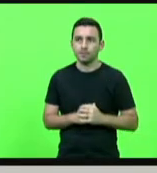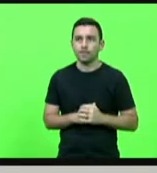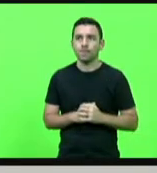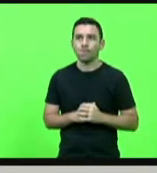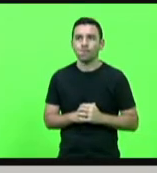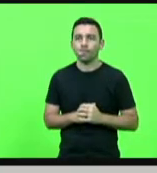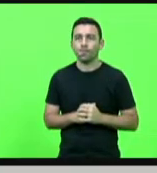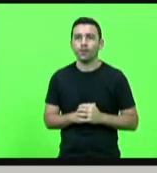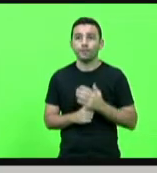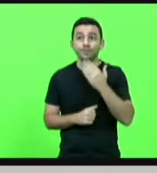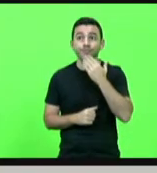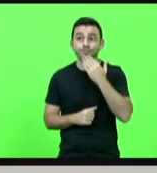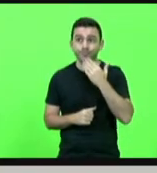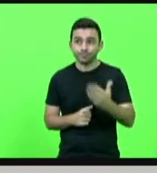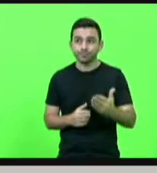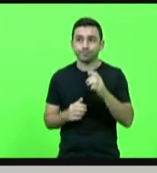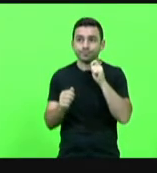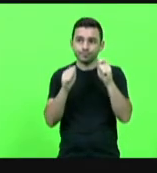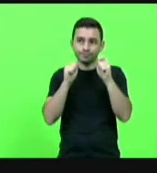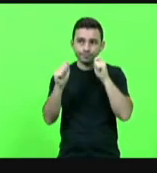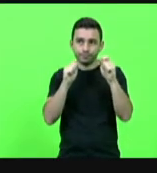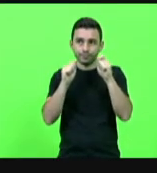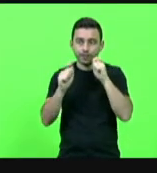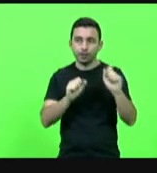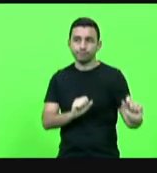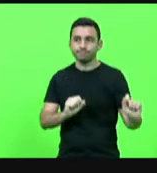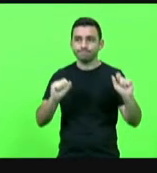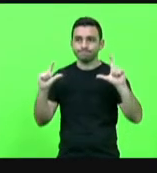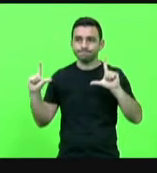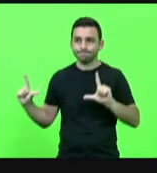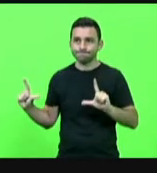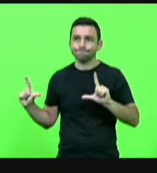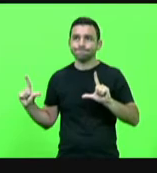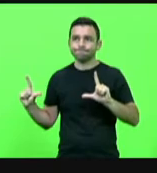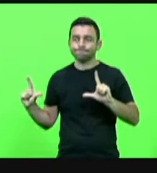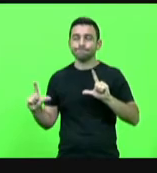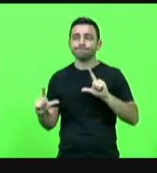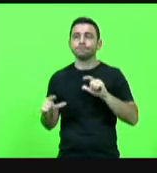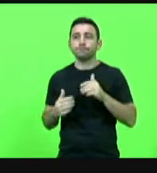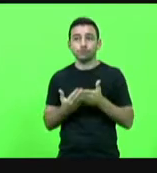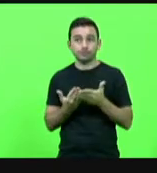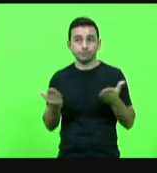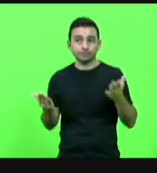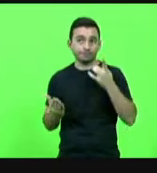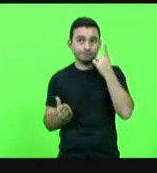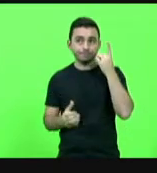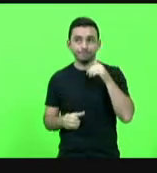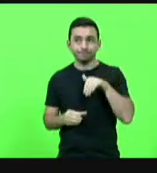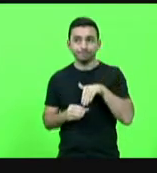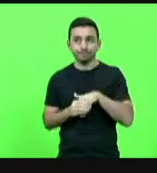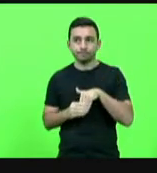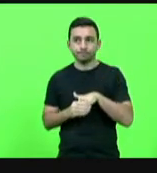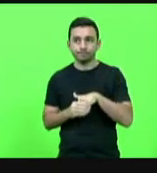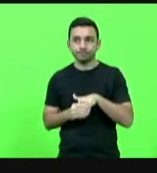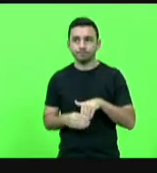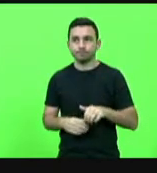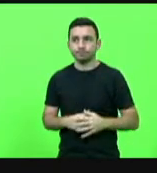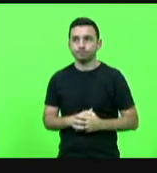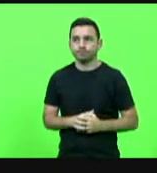Peço assessoria que possa abrir o painel para os senhores deputados exercerem o seu direito de